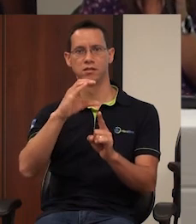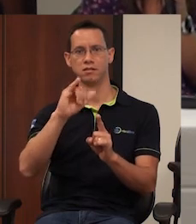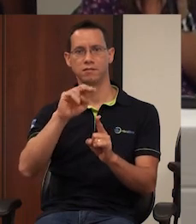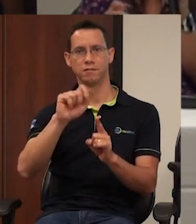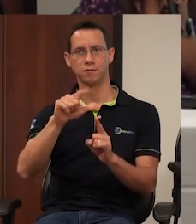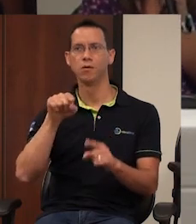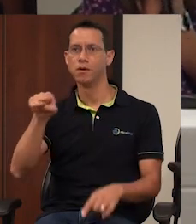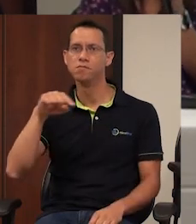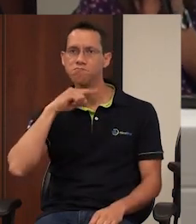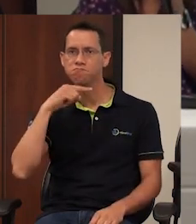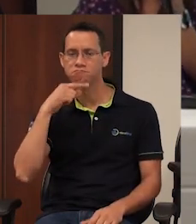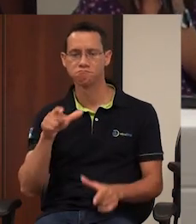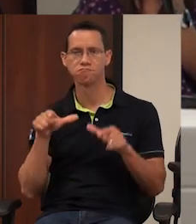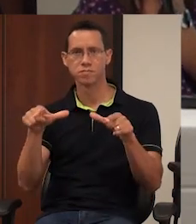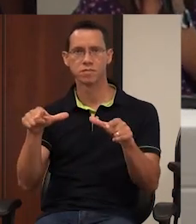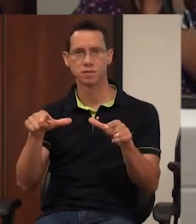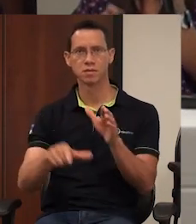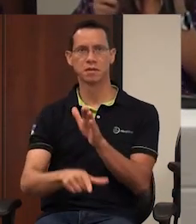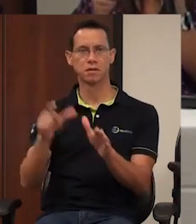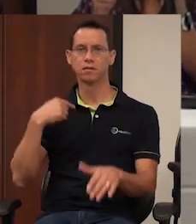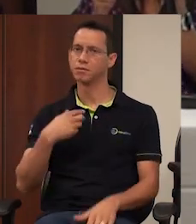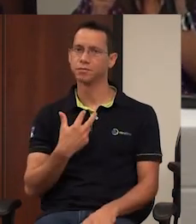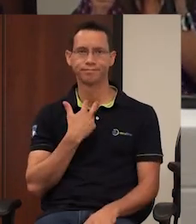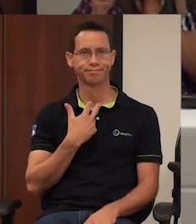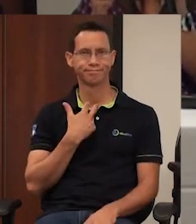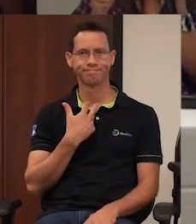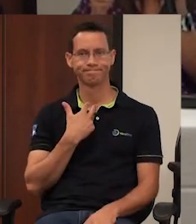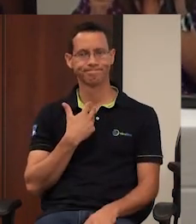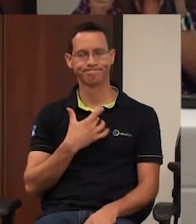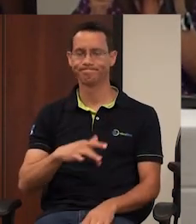vida civil, é um absurdo. É